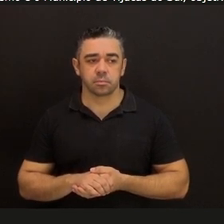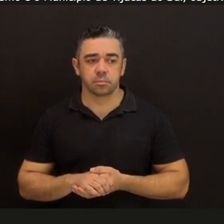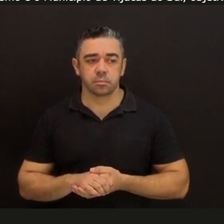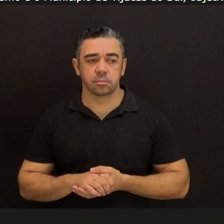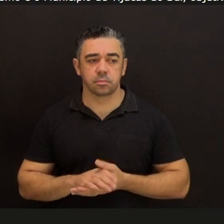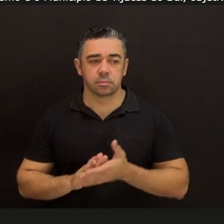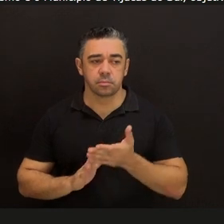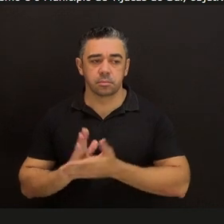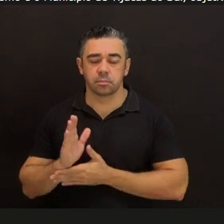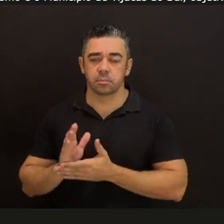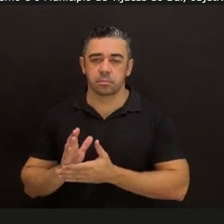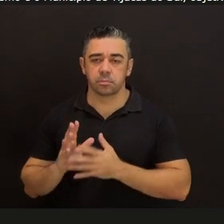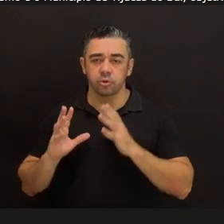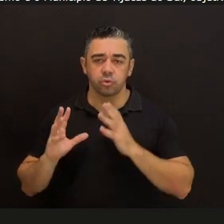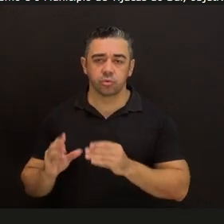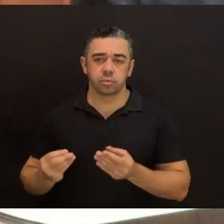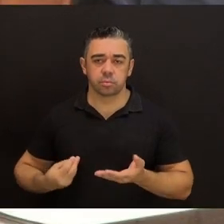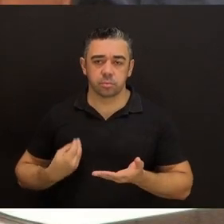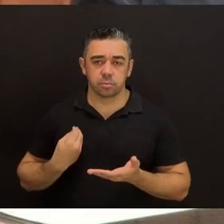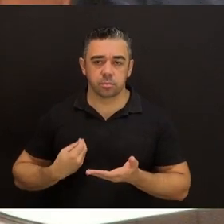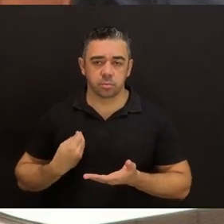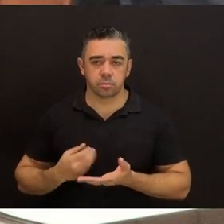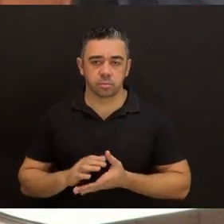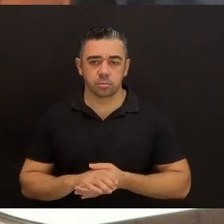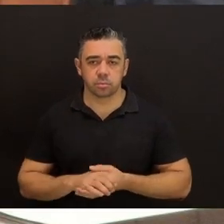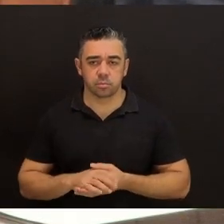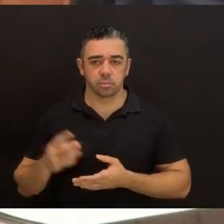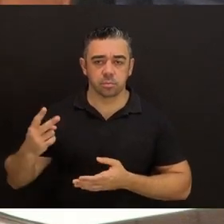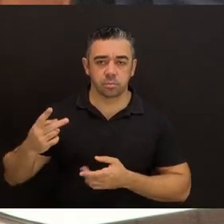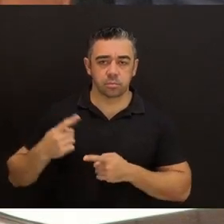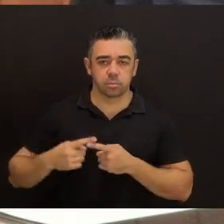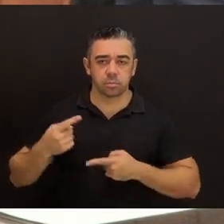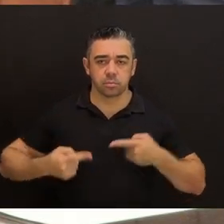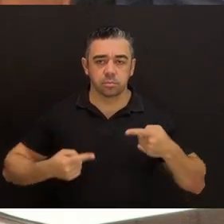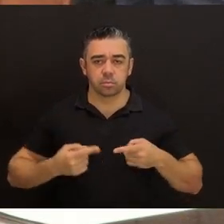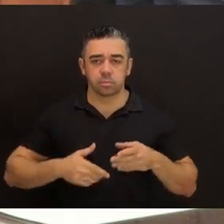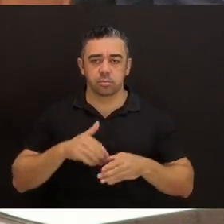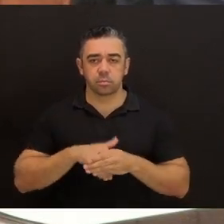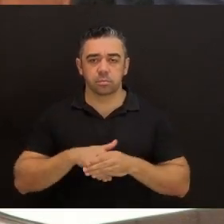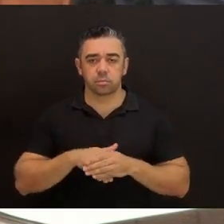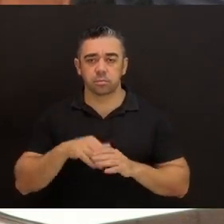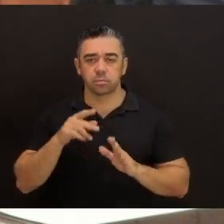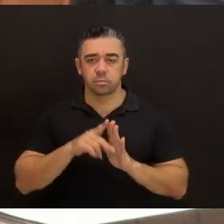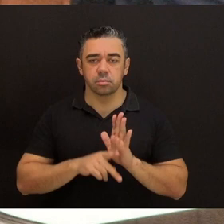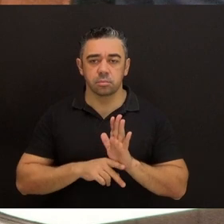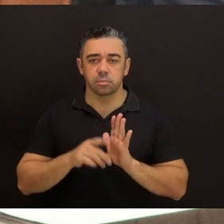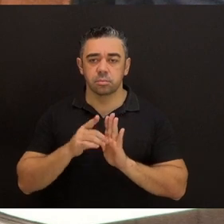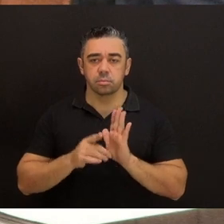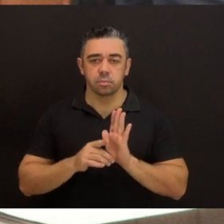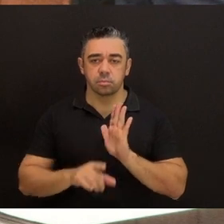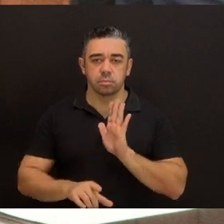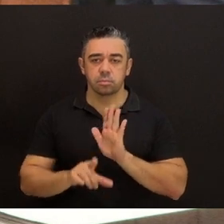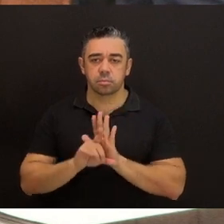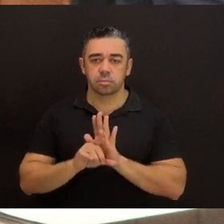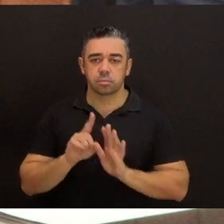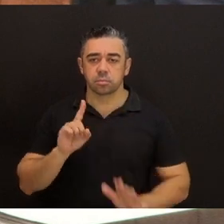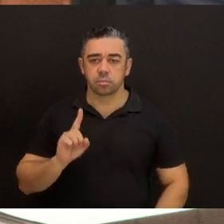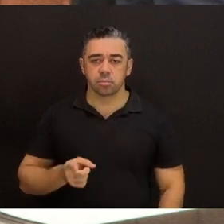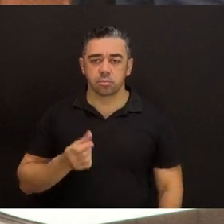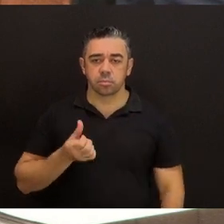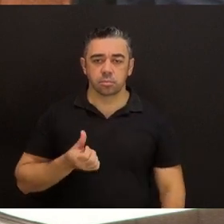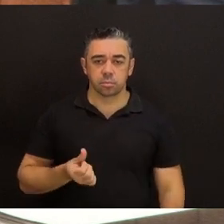aprovado pela unanimidade dos Presentes segundo turno de discussão e votação do projeto de decreto legislativo número